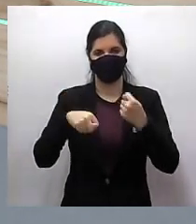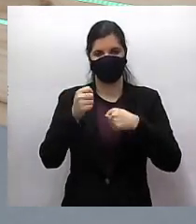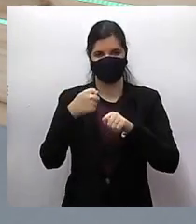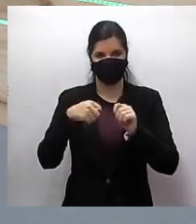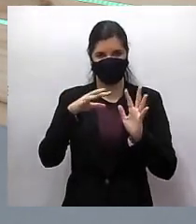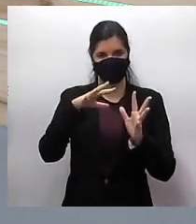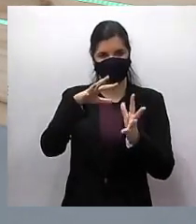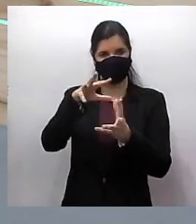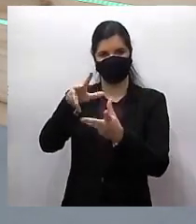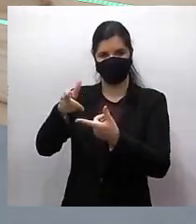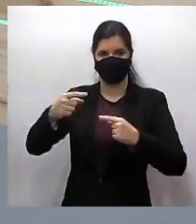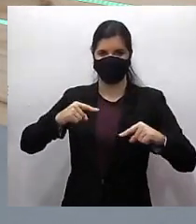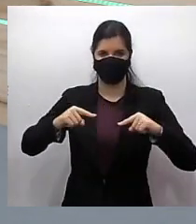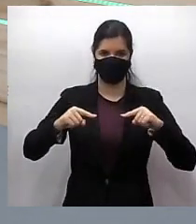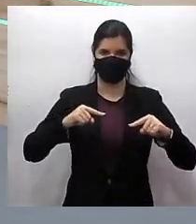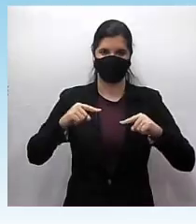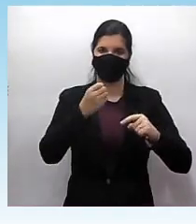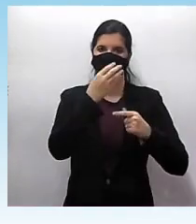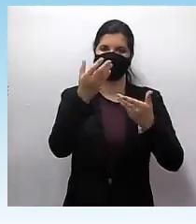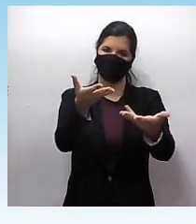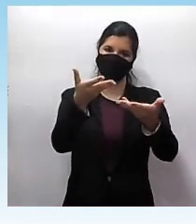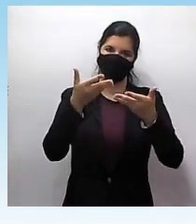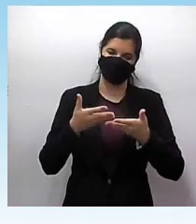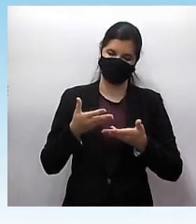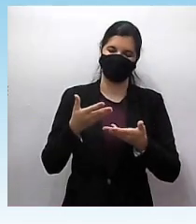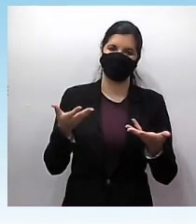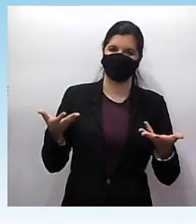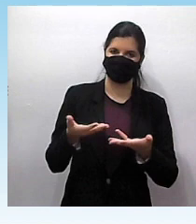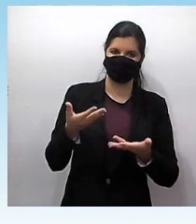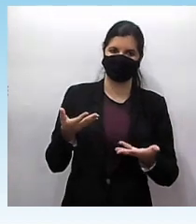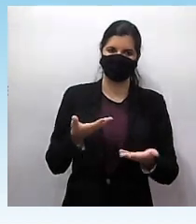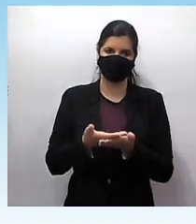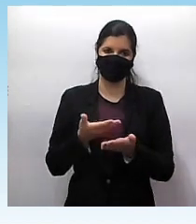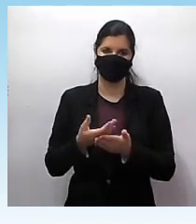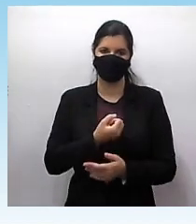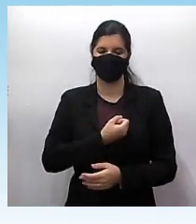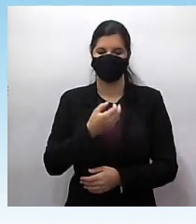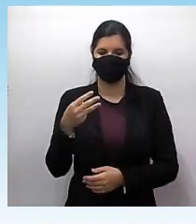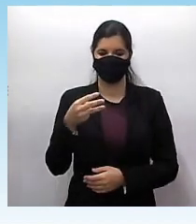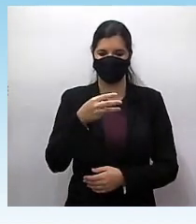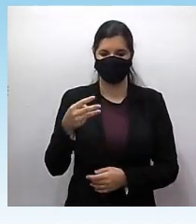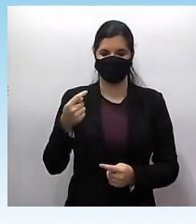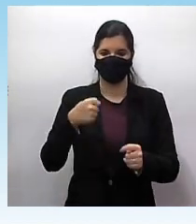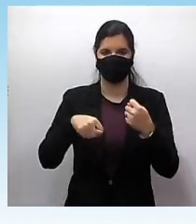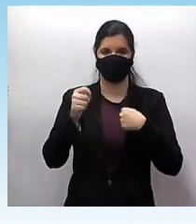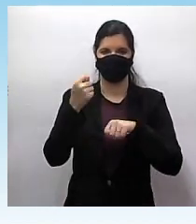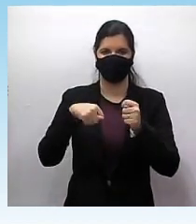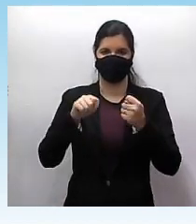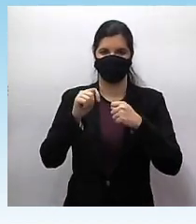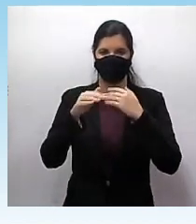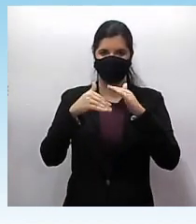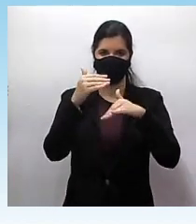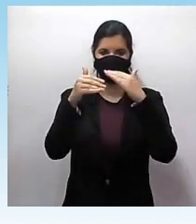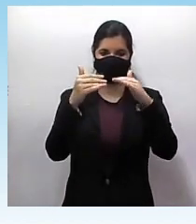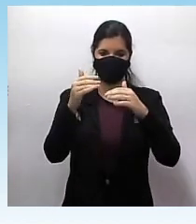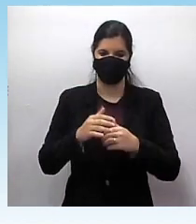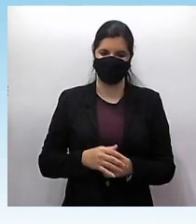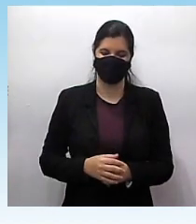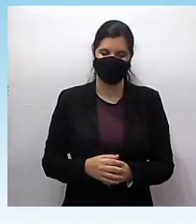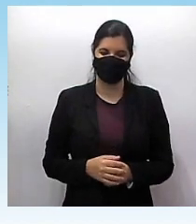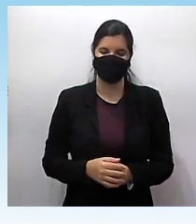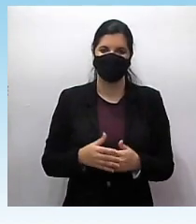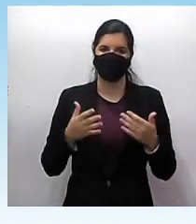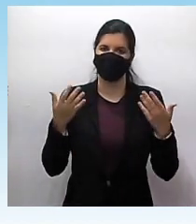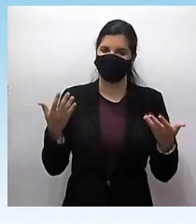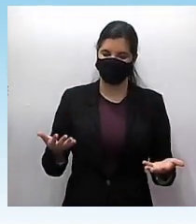dominam o mundo em geral. Sejam todos bem-vindos para a nossa lição de número 33, Economias Desenvolvidas.